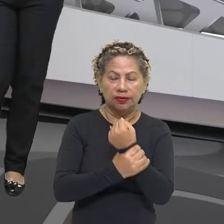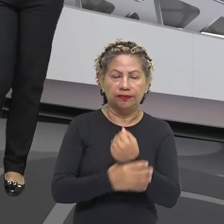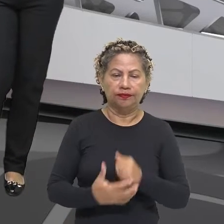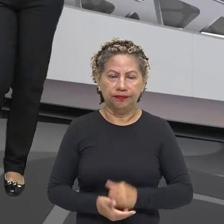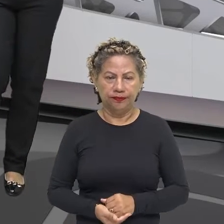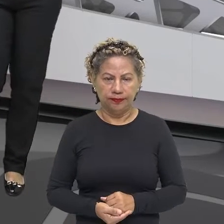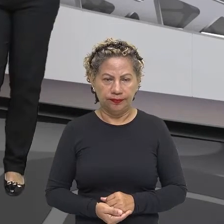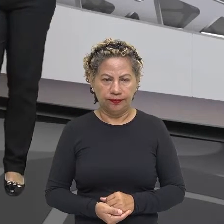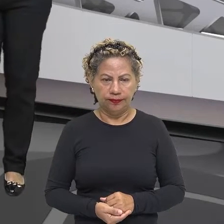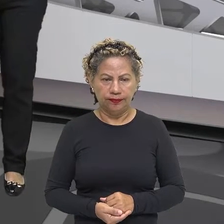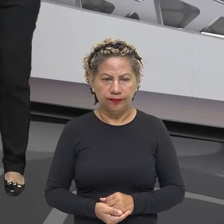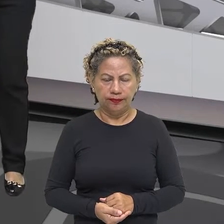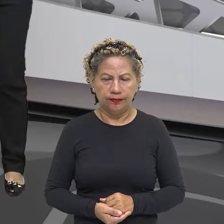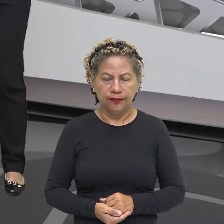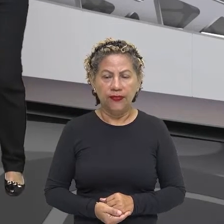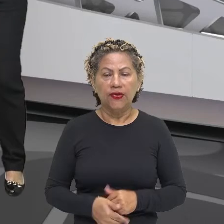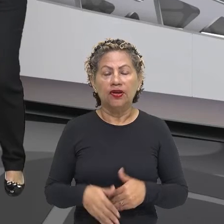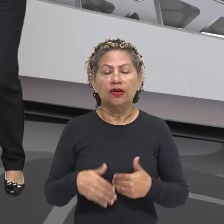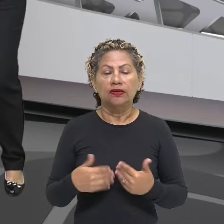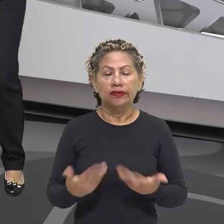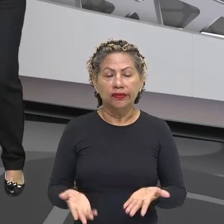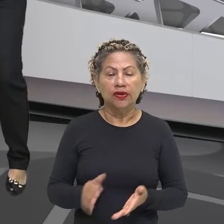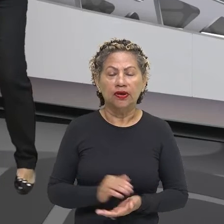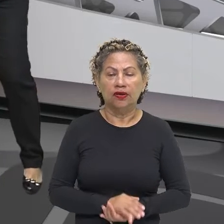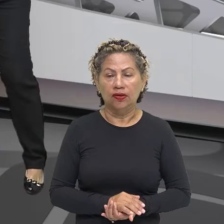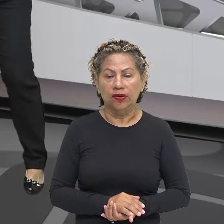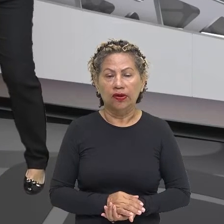segurança para esse